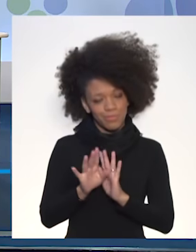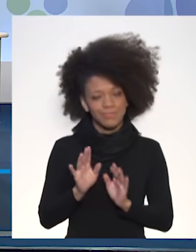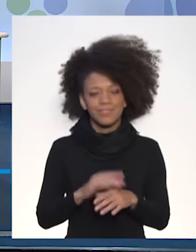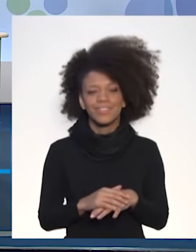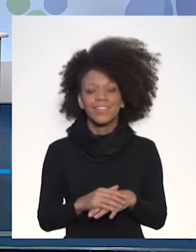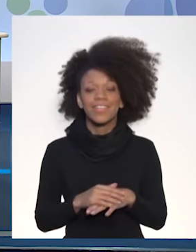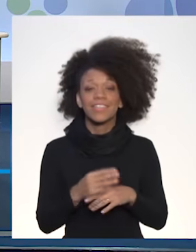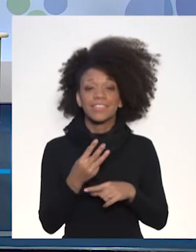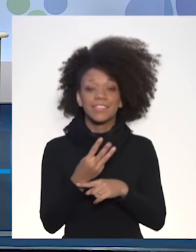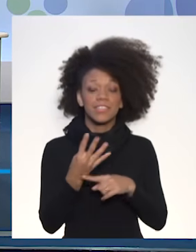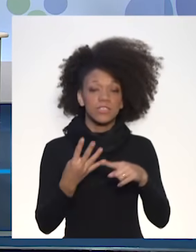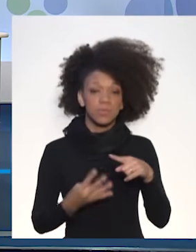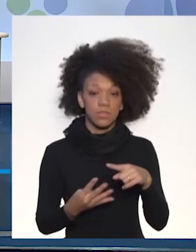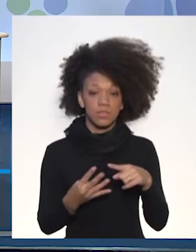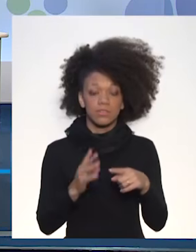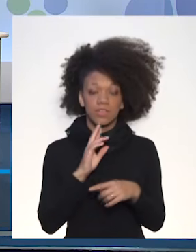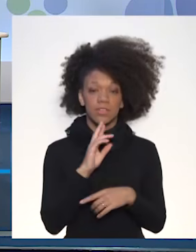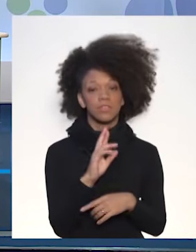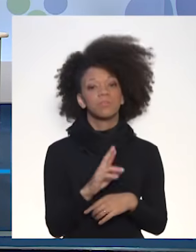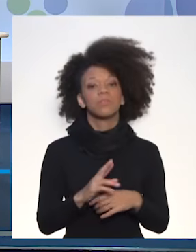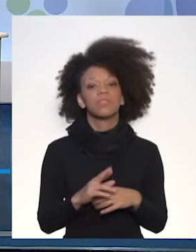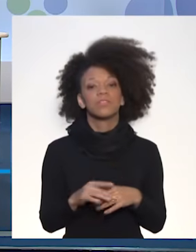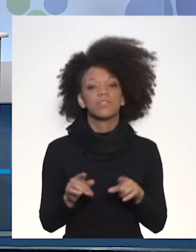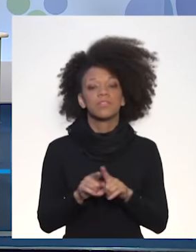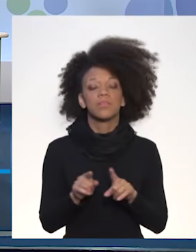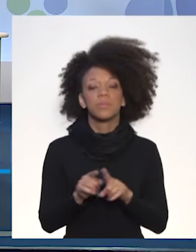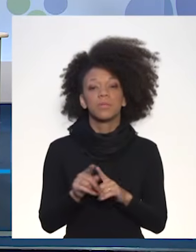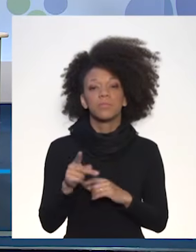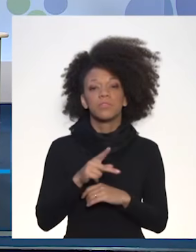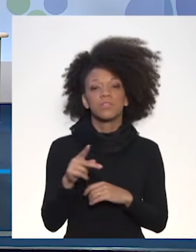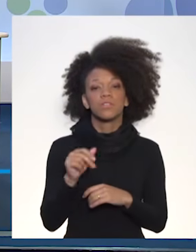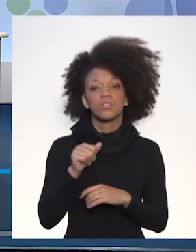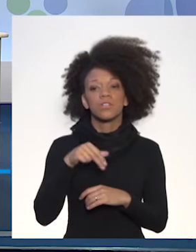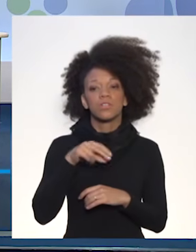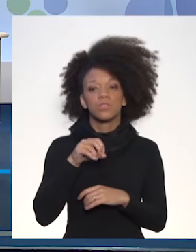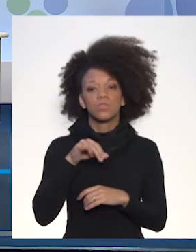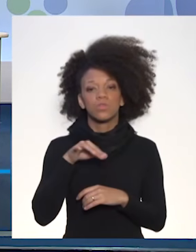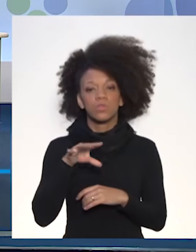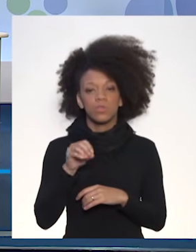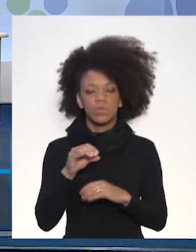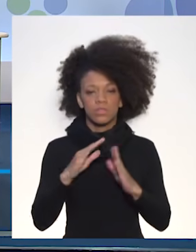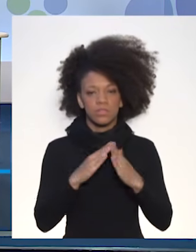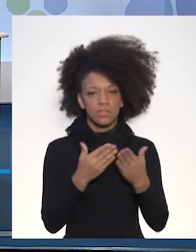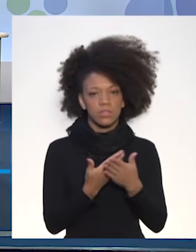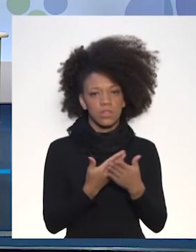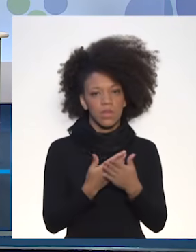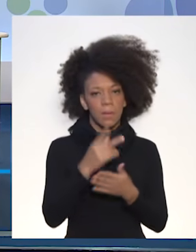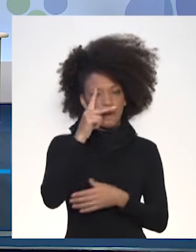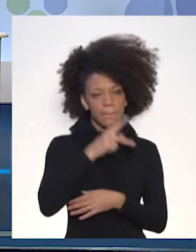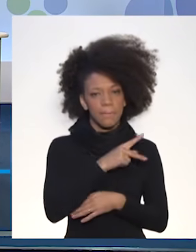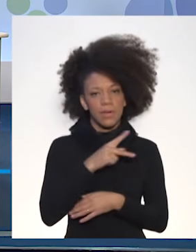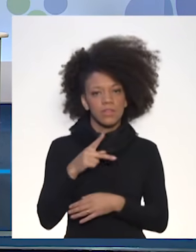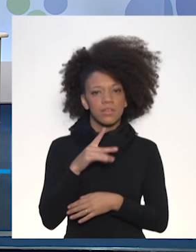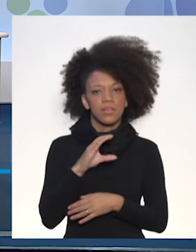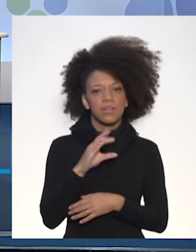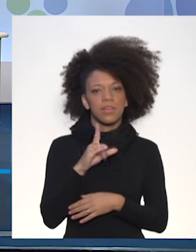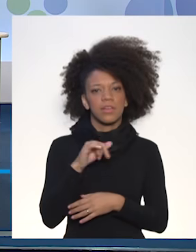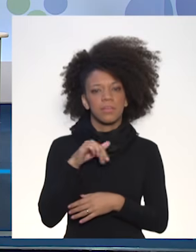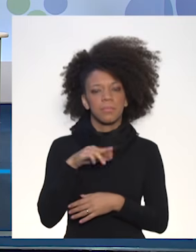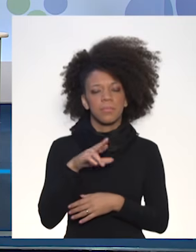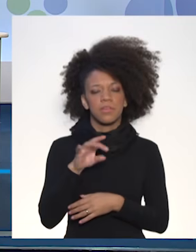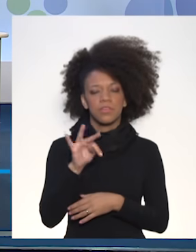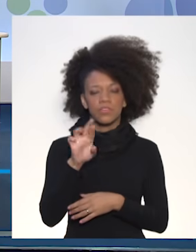3/4. A resposta lá dos alunos do professor Antônio, lá da Escola Padre Clemente, lá de São José do Rio Preto.